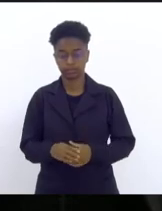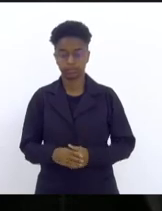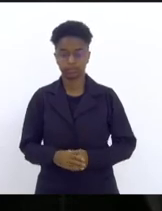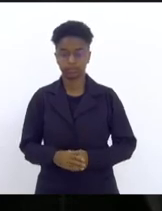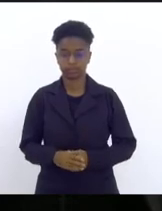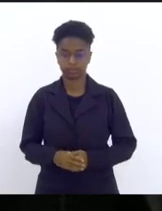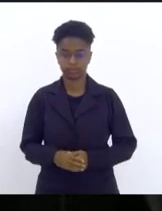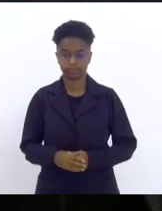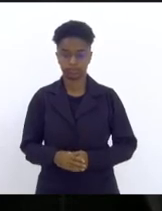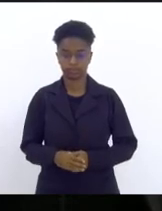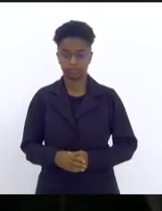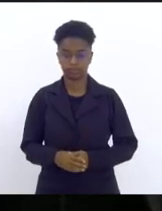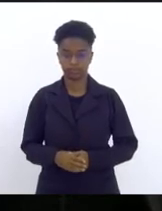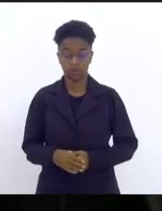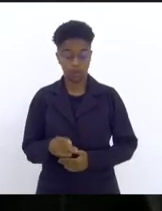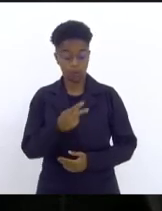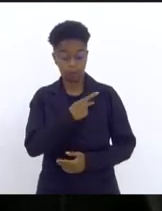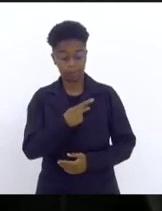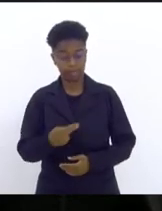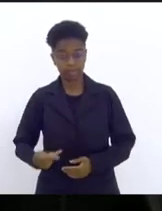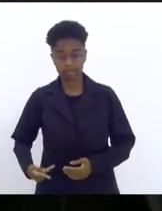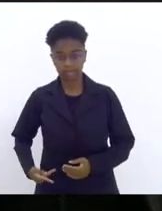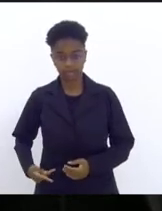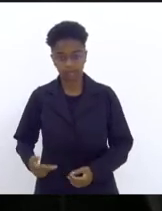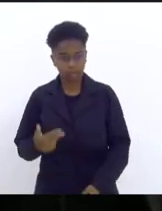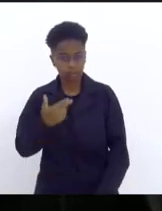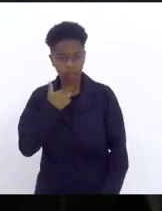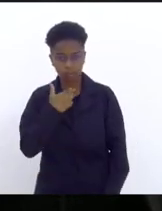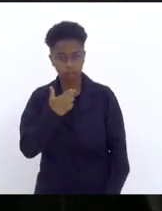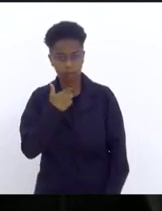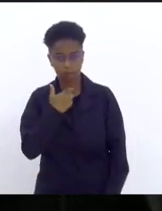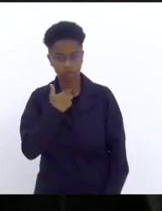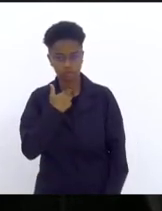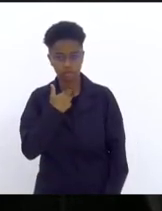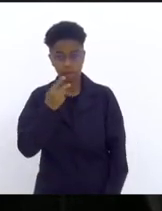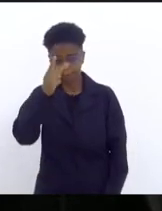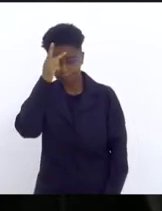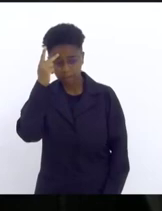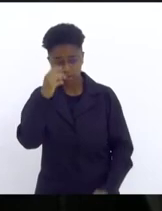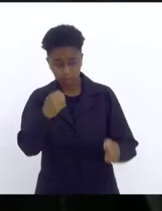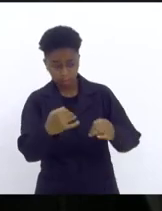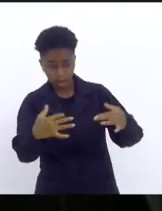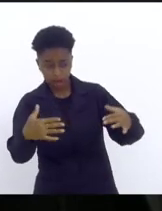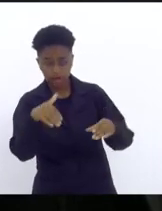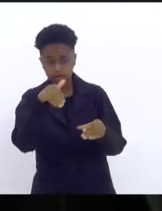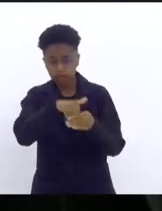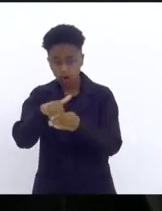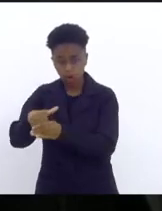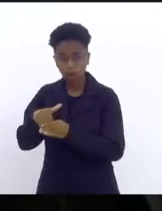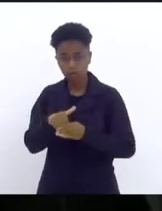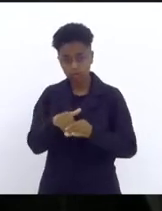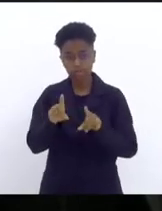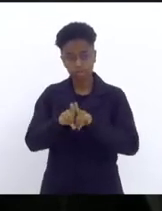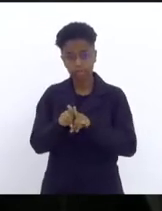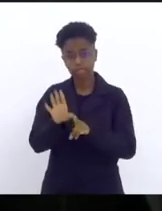o Presidente da República eleito e empoçado